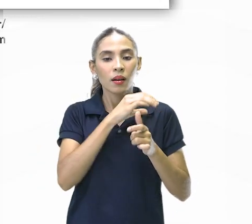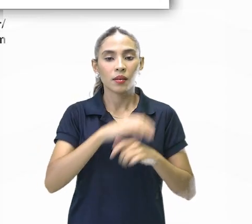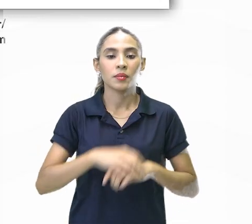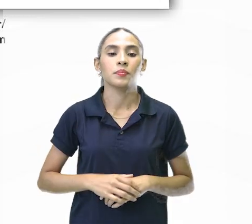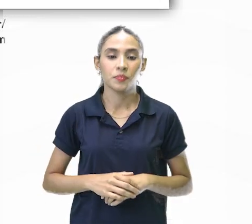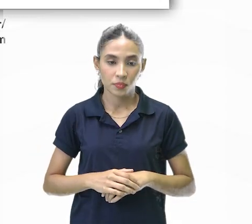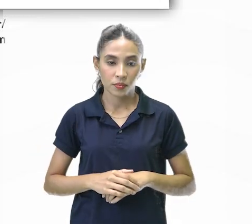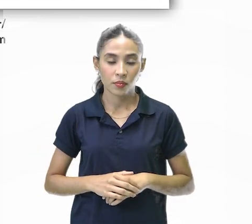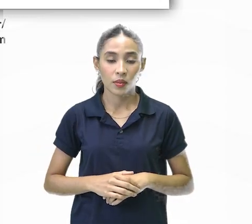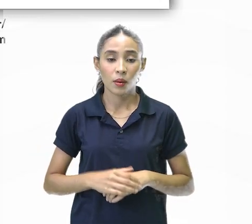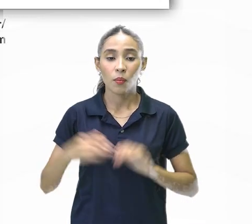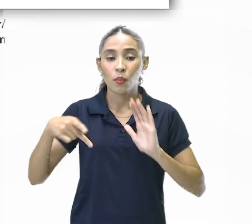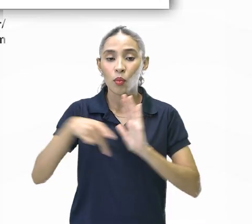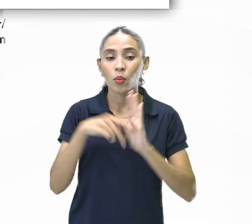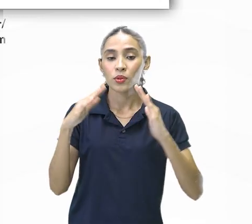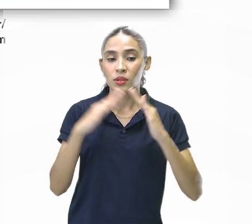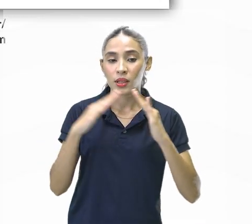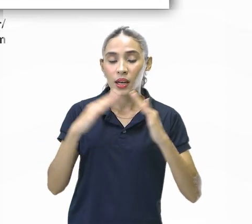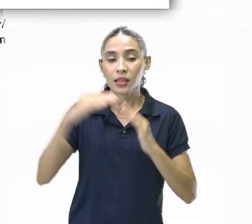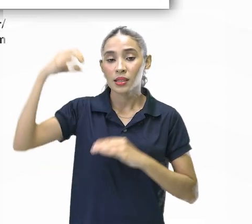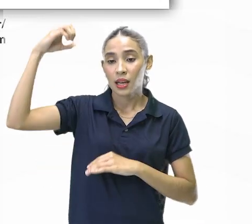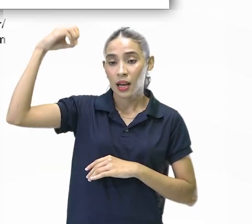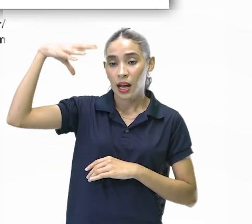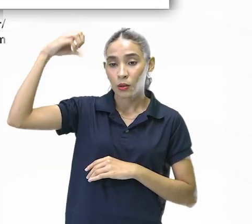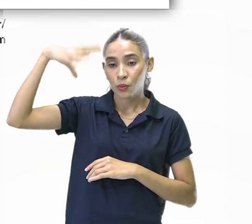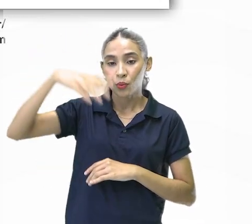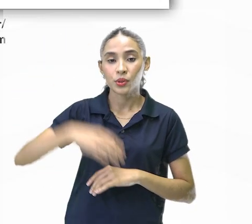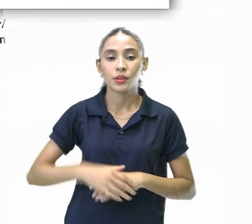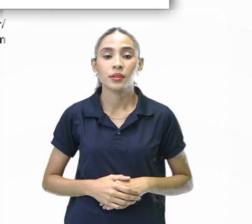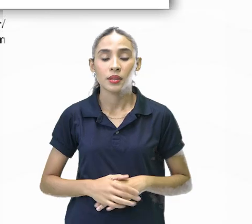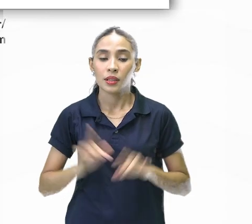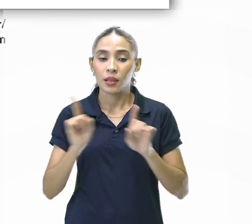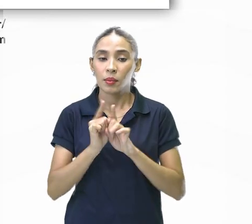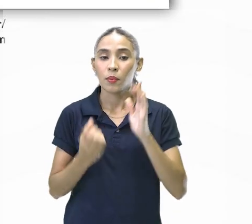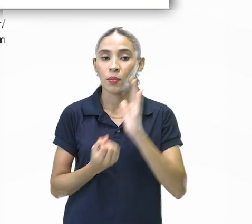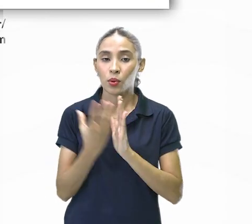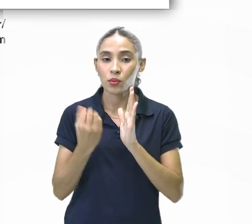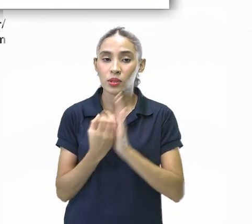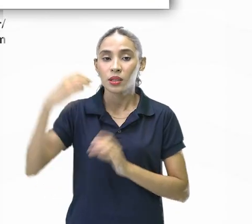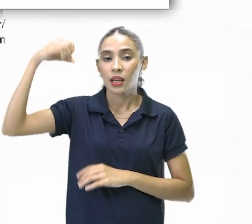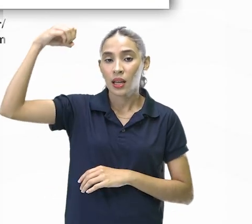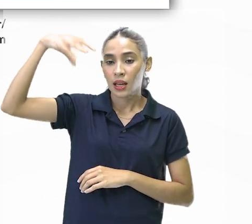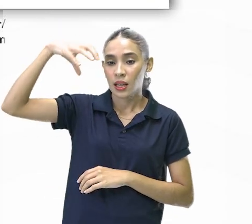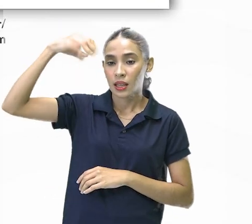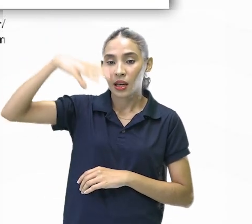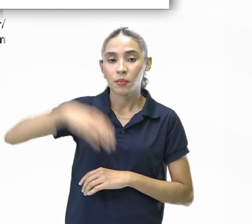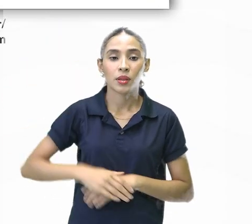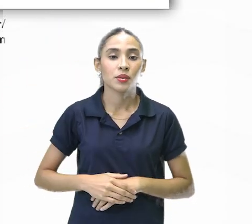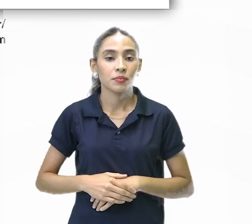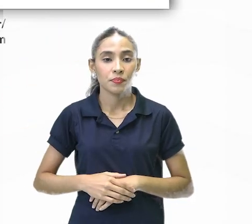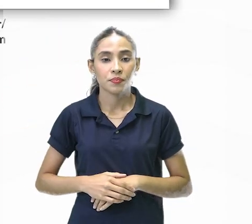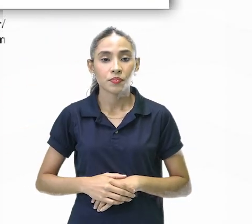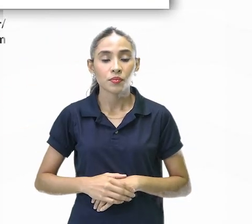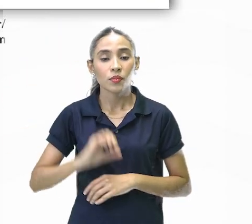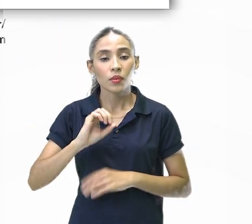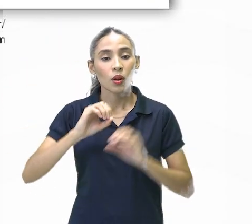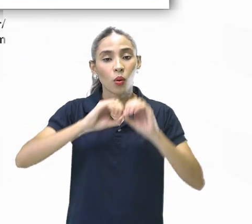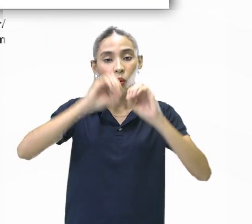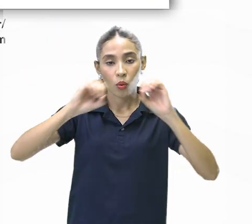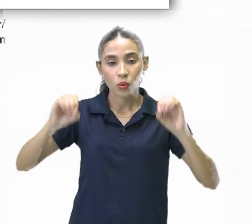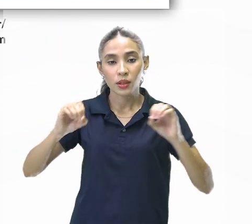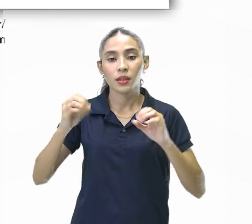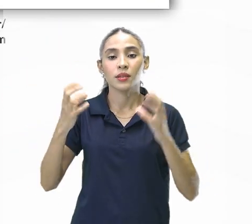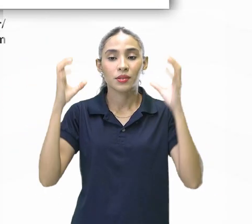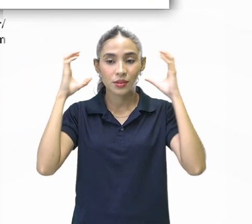de micro-ondas doméstico, a luz visível, produzida em lâmpadas comuns, por exemplo, ondas